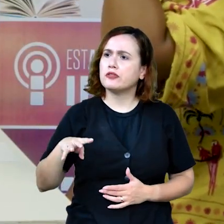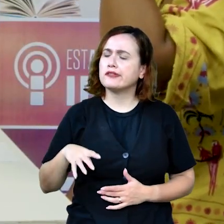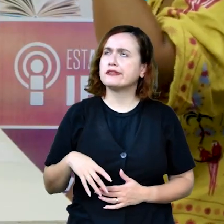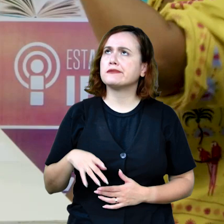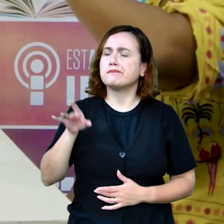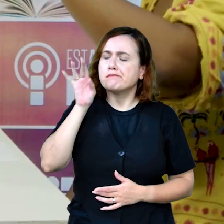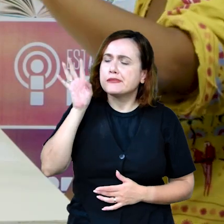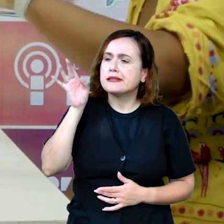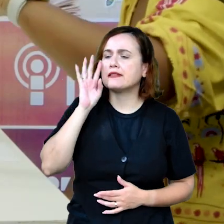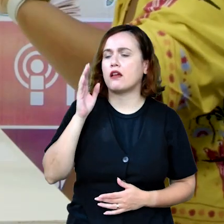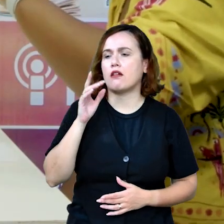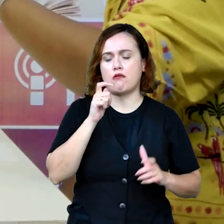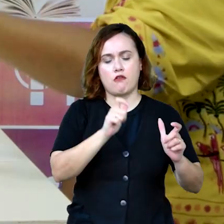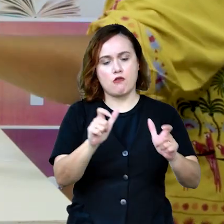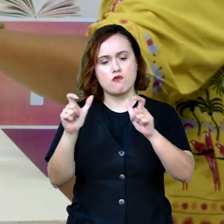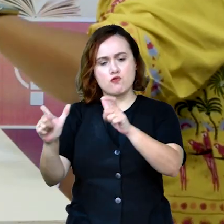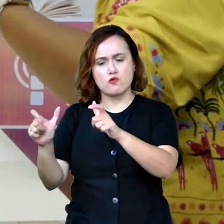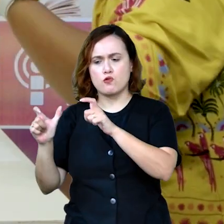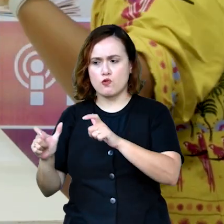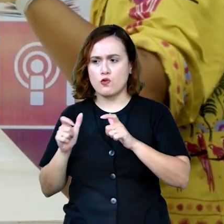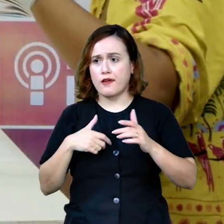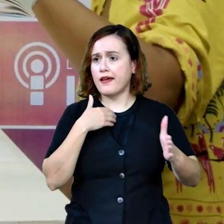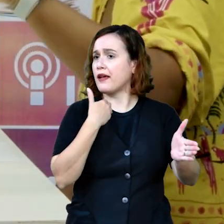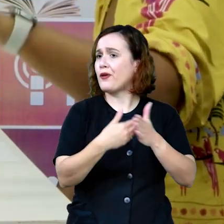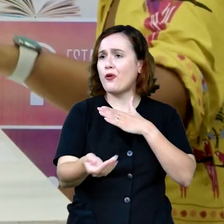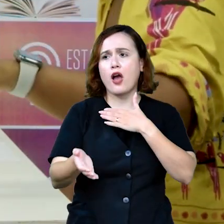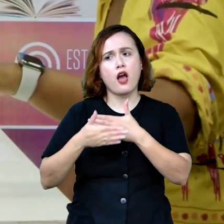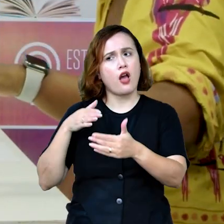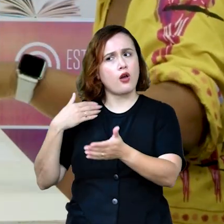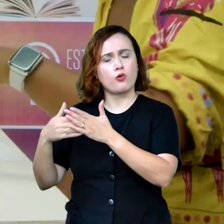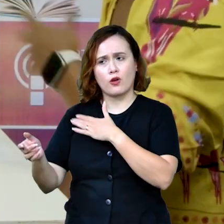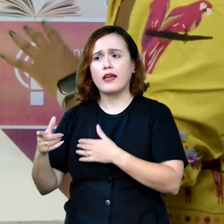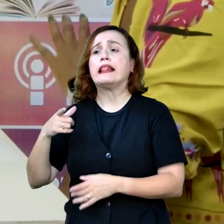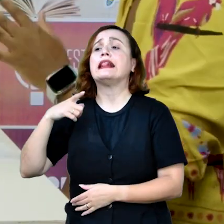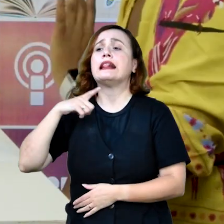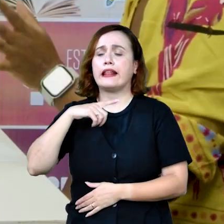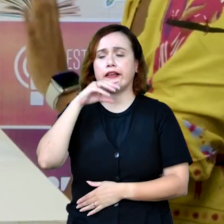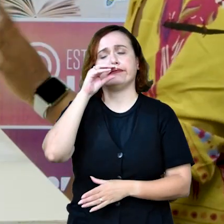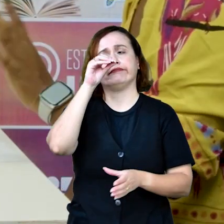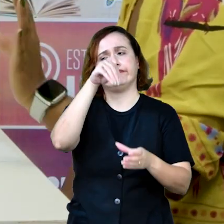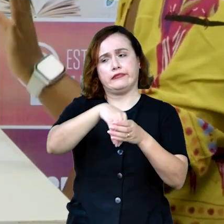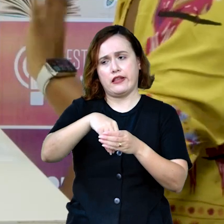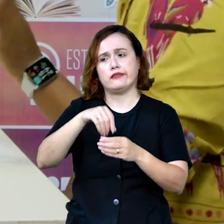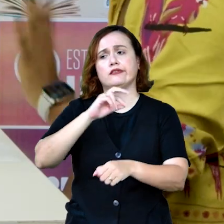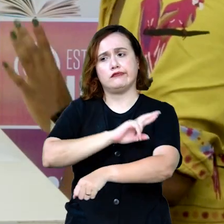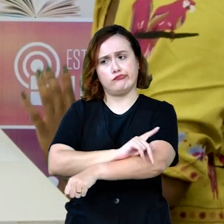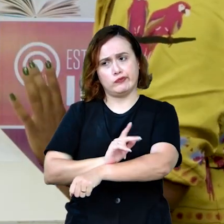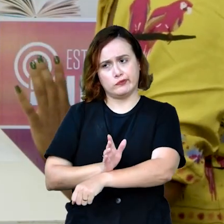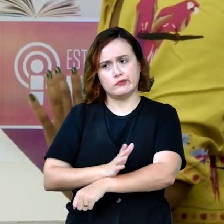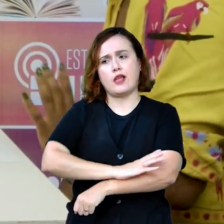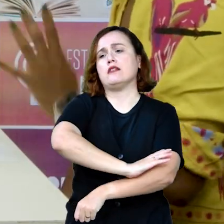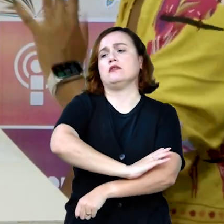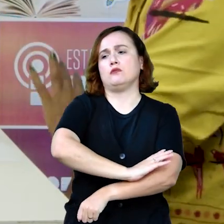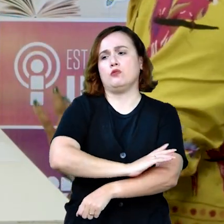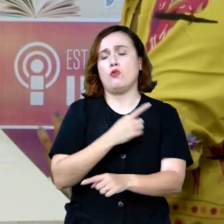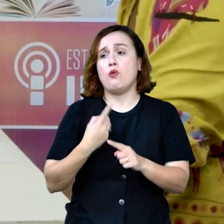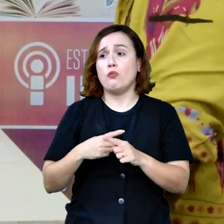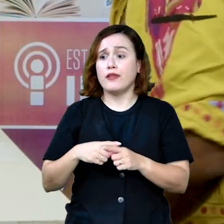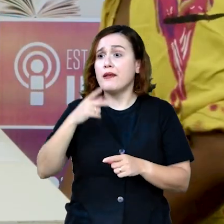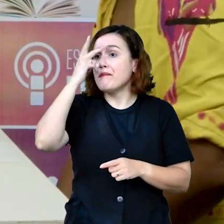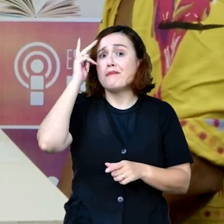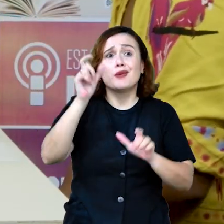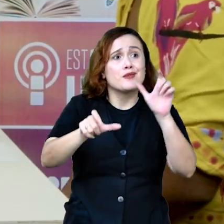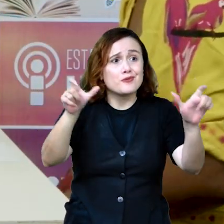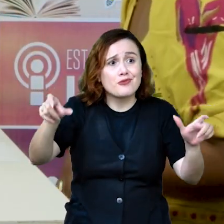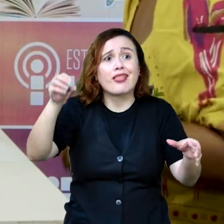vista que qualquer lugar, seja um ambiente de trabalho, seja no ambiente educacional, qualquer lugar vai ter racismo, porque o Brasil é racista, porque as pessoas são